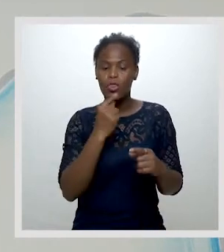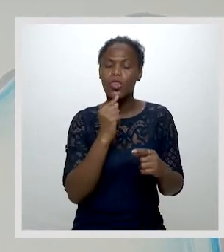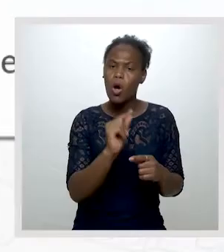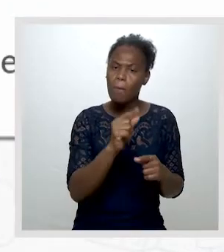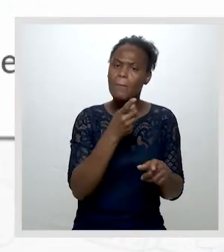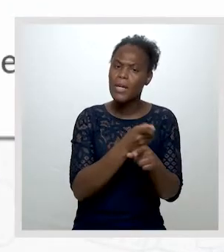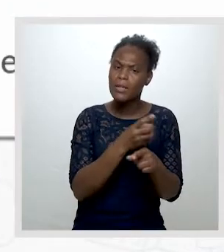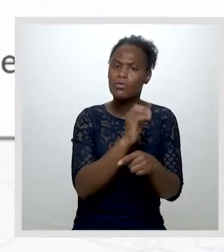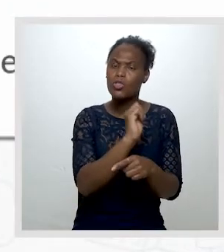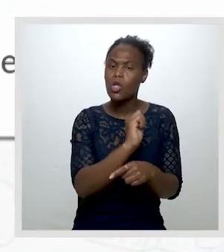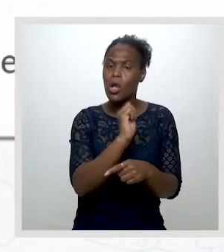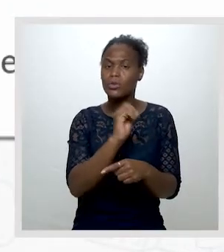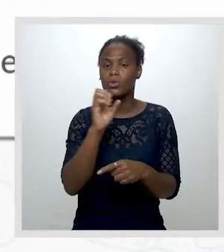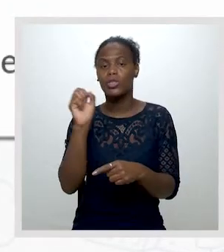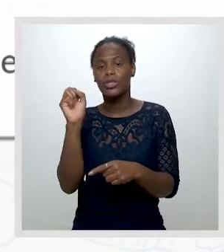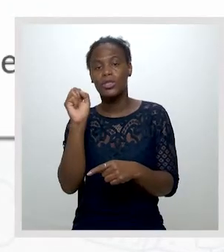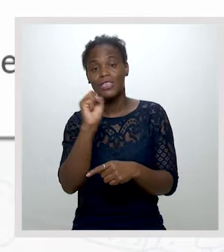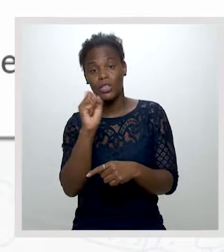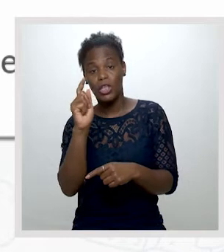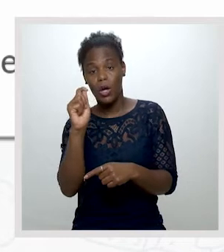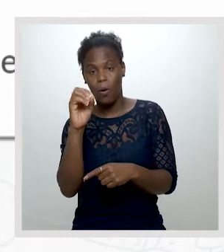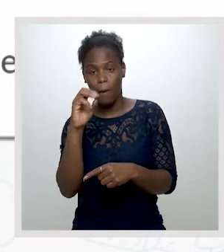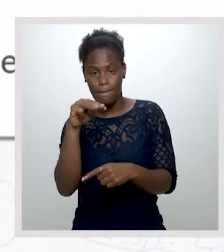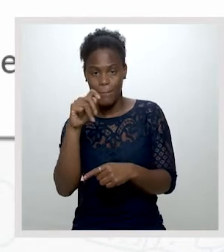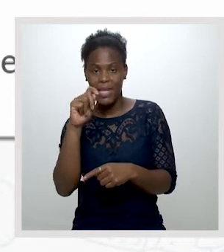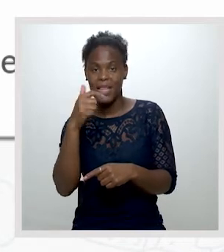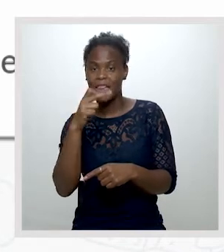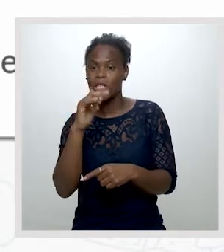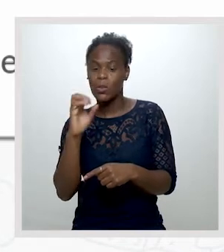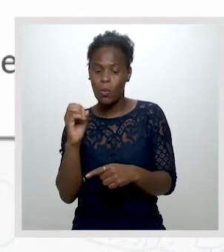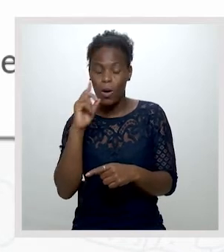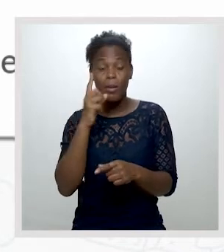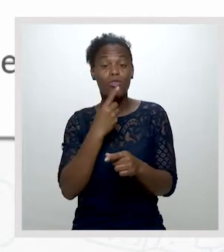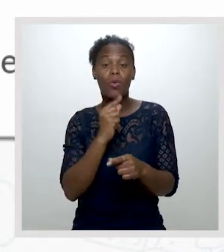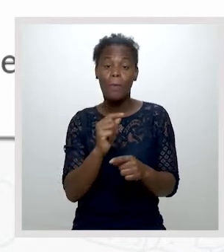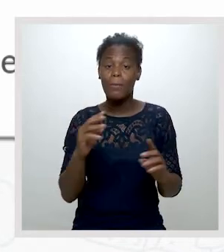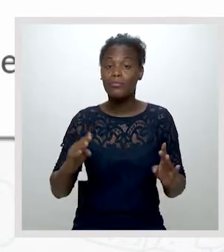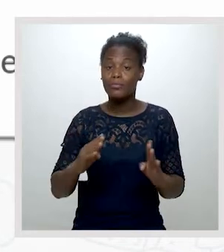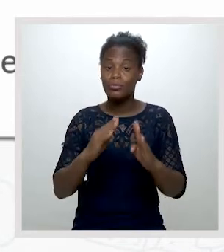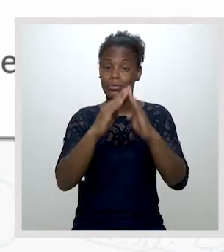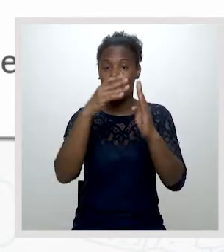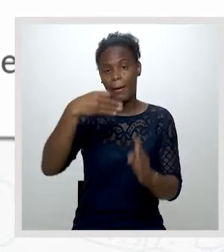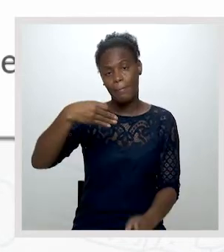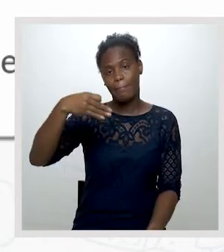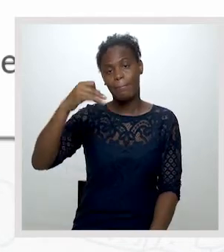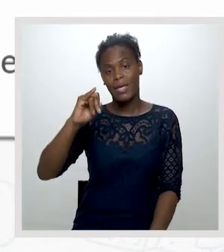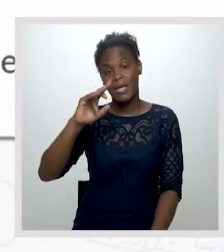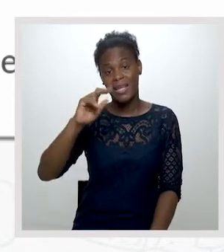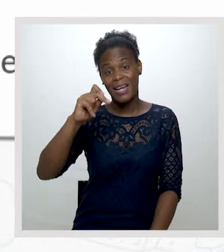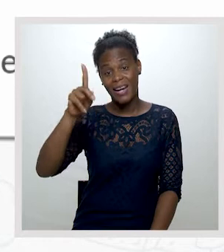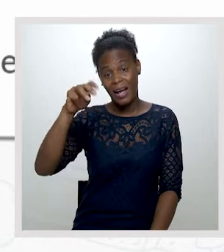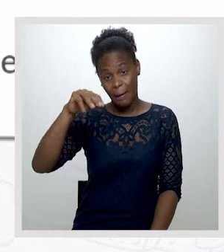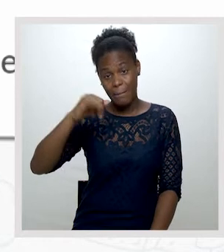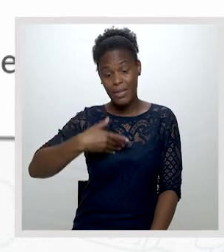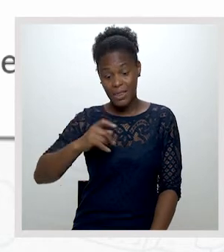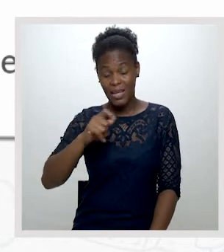a pirâmide ou as pirâmides do Egito. Porque lá no Egito tem muitas pirâmides e de